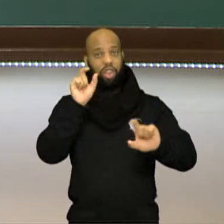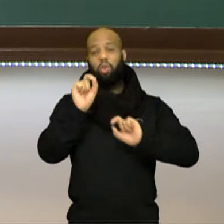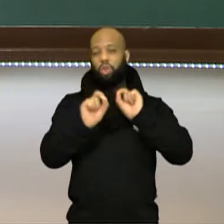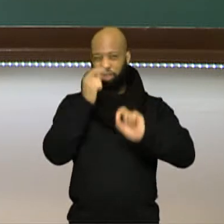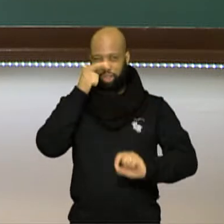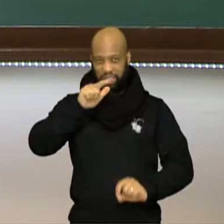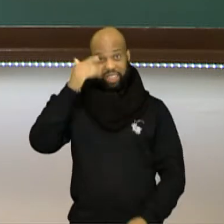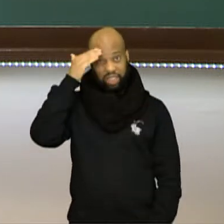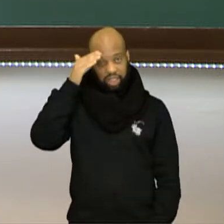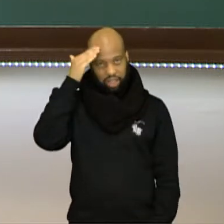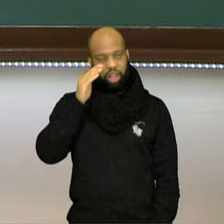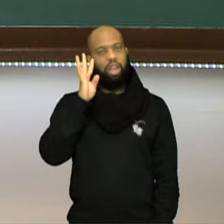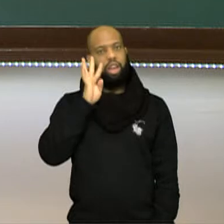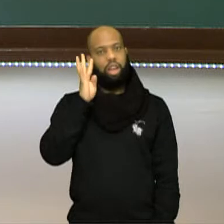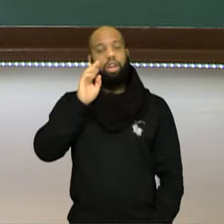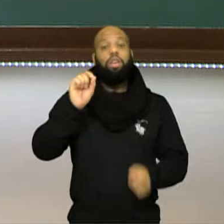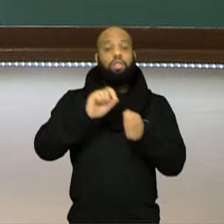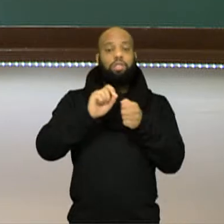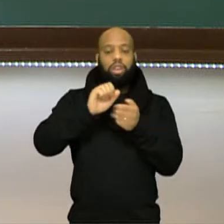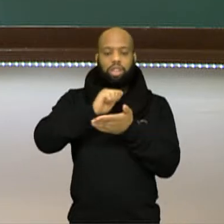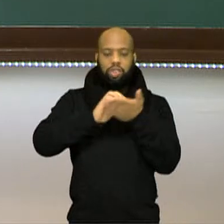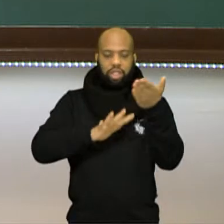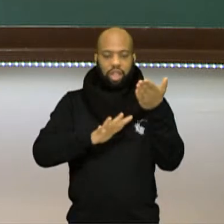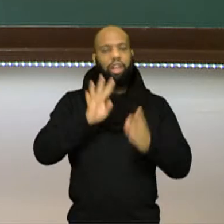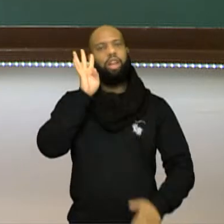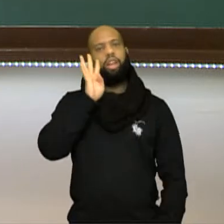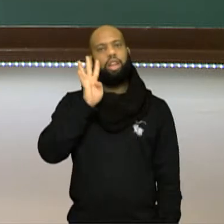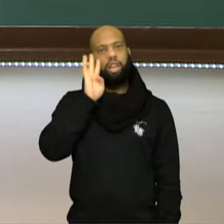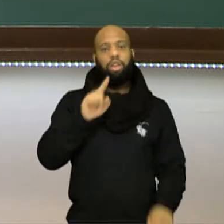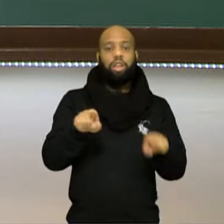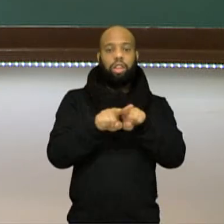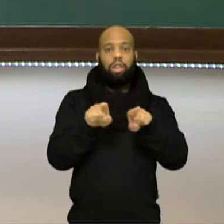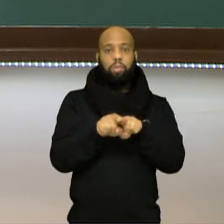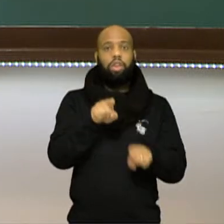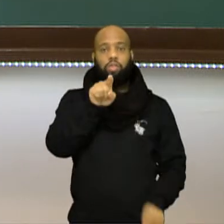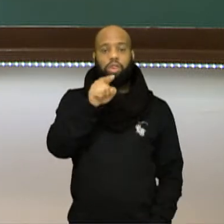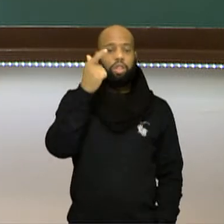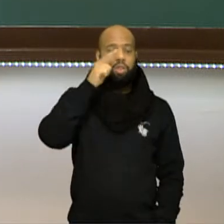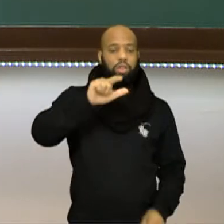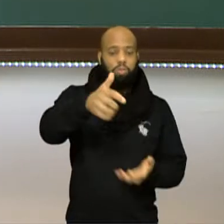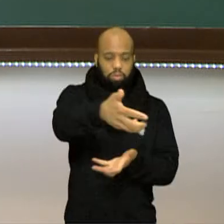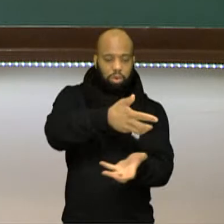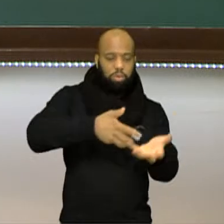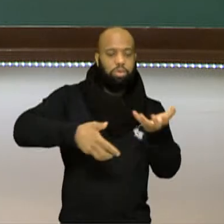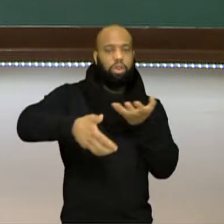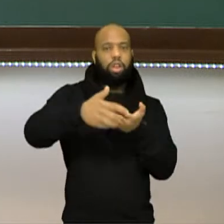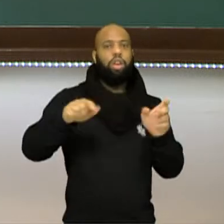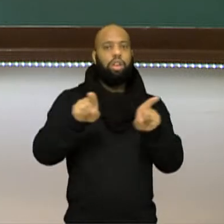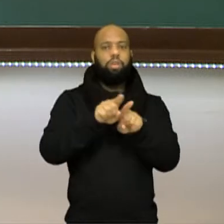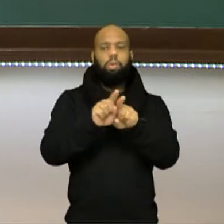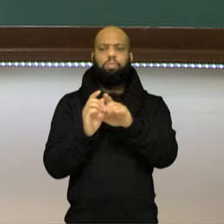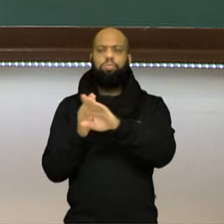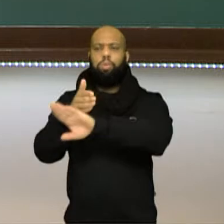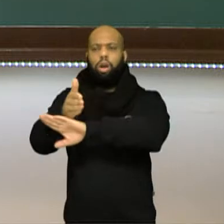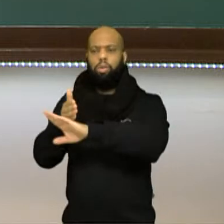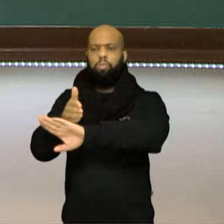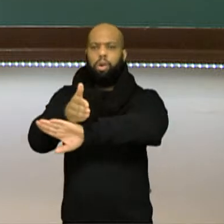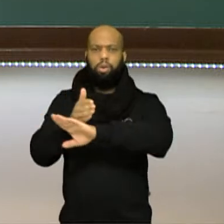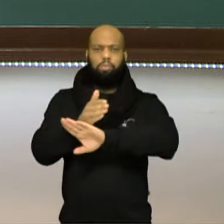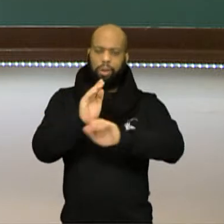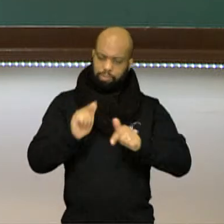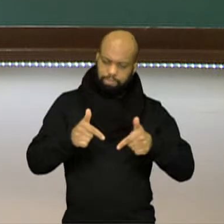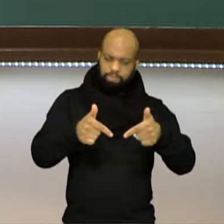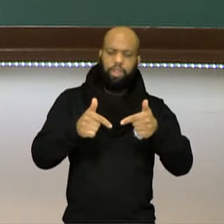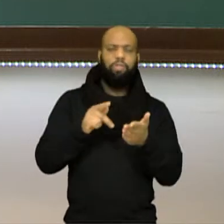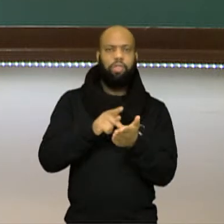bacana, tá? Façam a atividade e isso vai ser legal até para vocês compartilharem e atuarem de forma mais